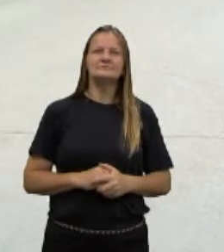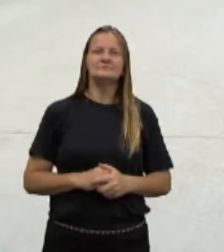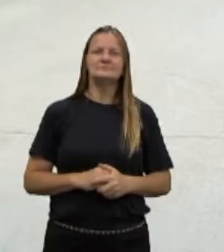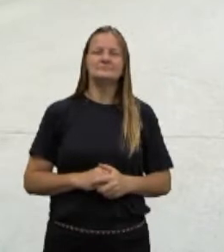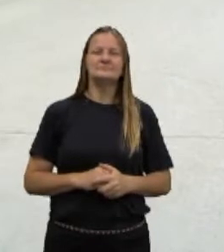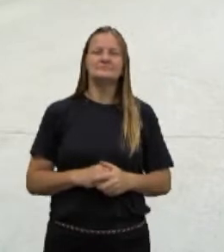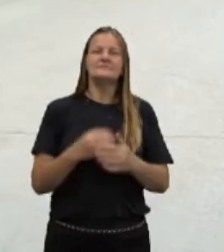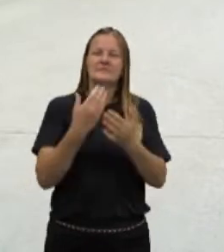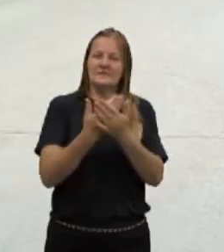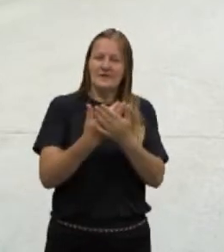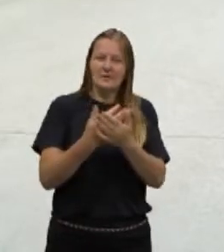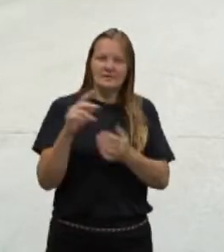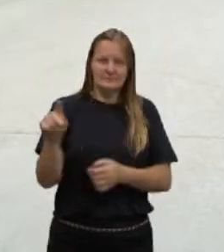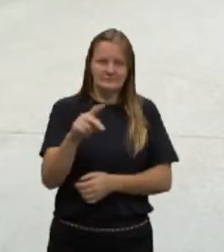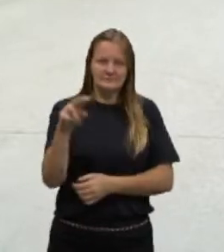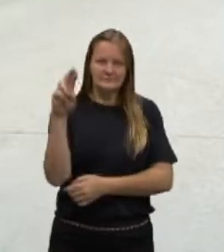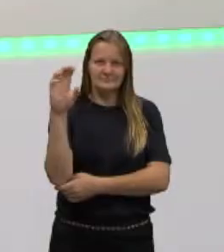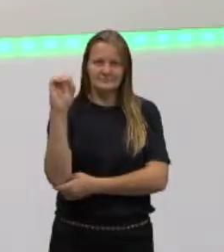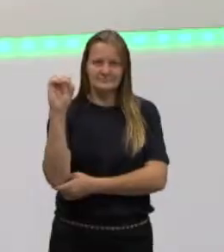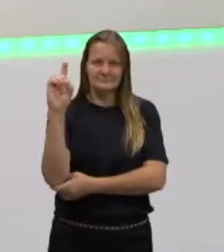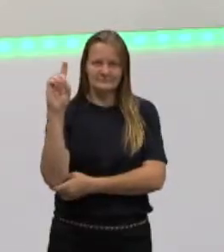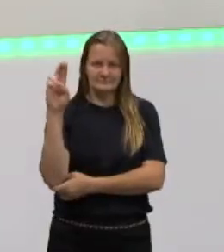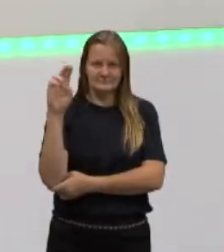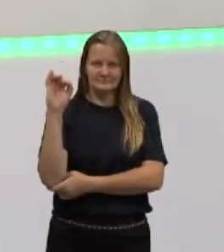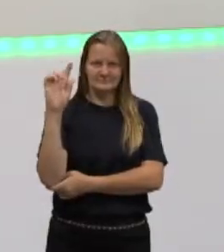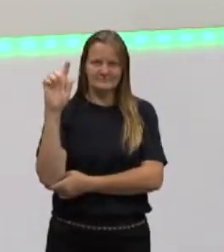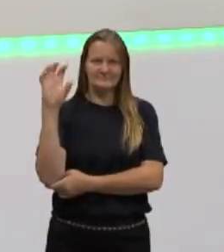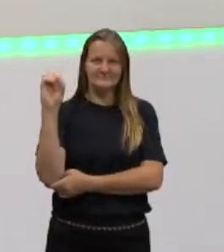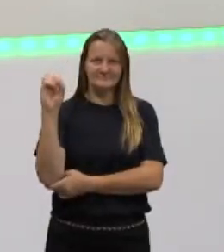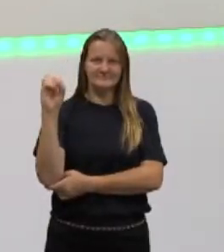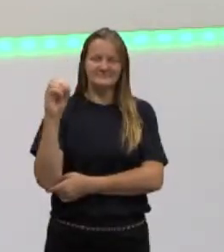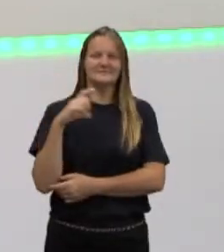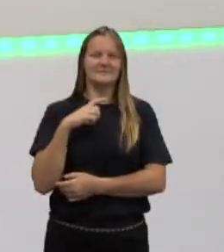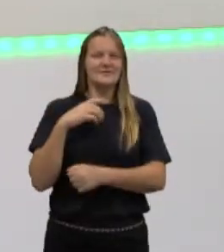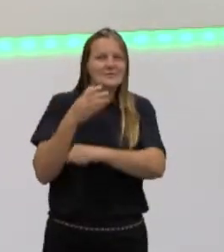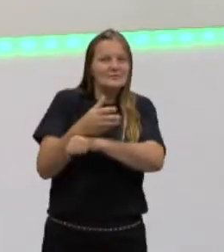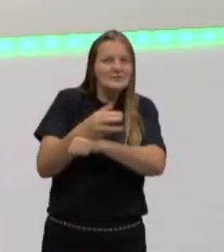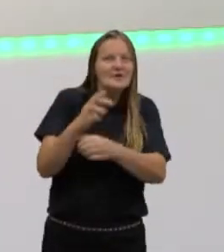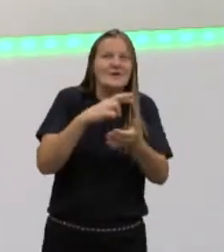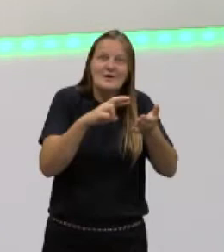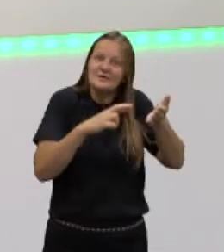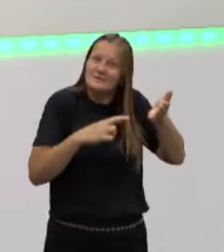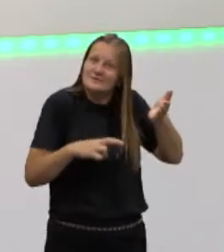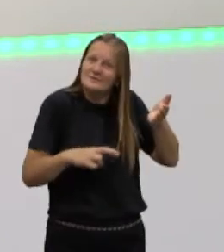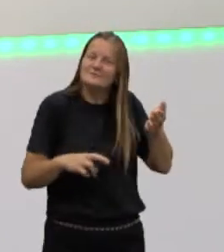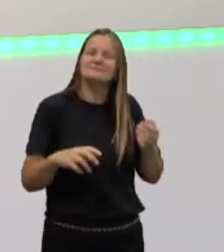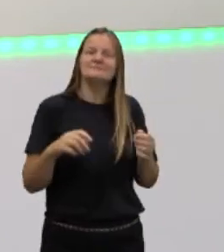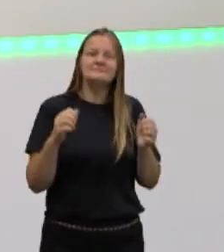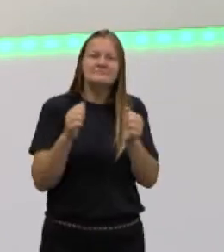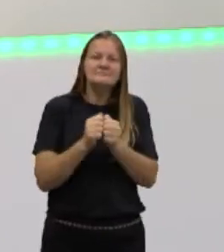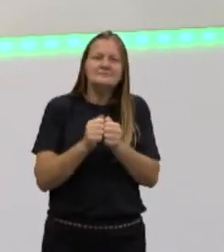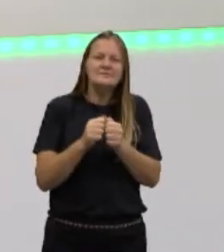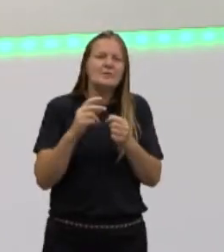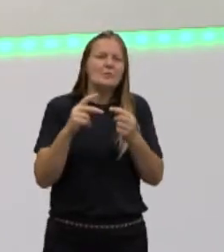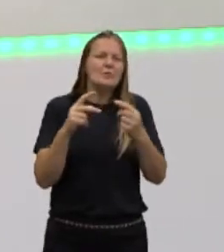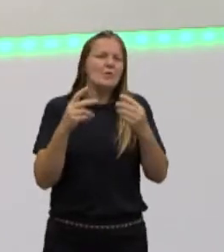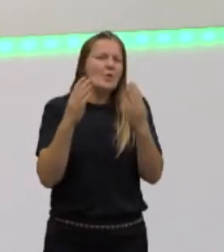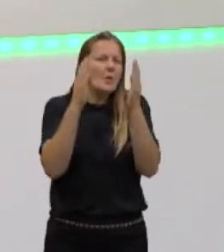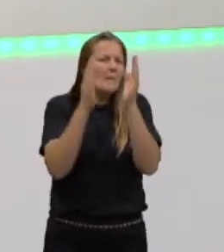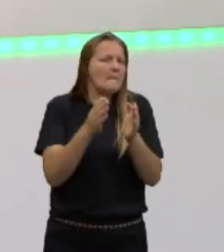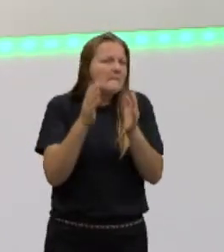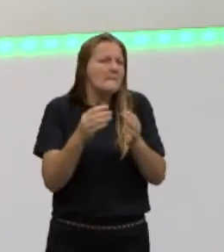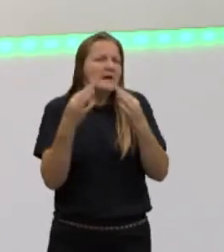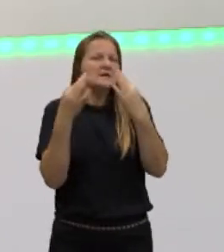na aula do professor Rodrigo, de redação. A gente veio, eu vim participar da aula dele, eu falei um pouquinho sobre questão de paralelismo